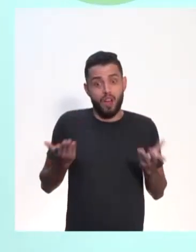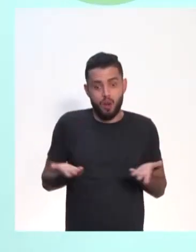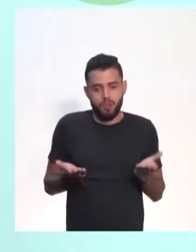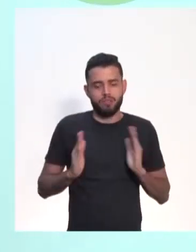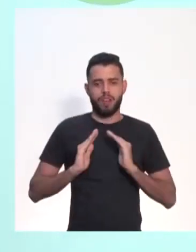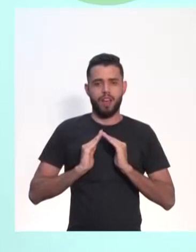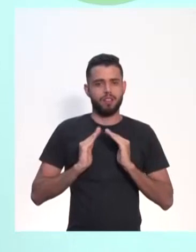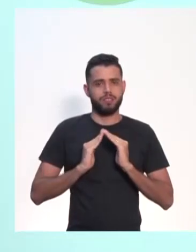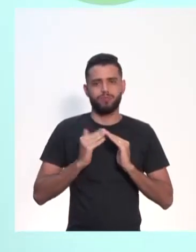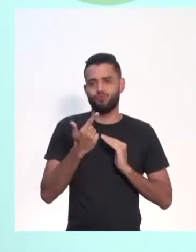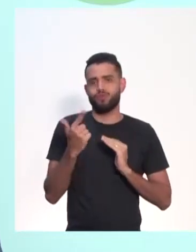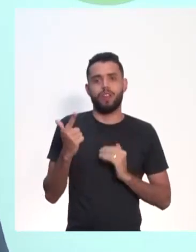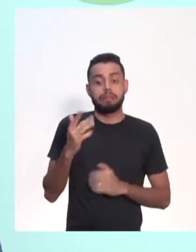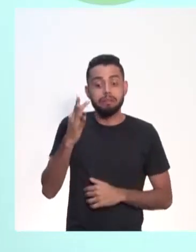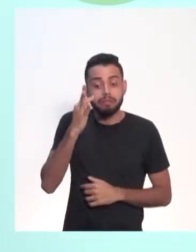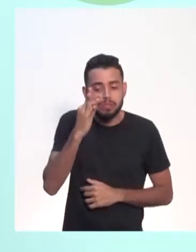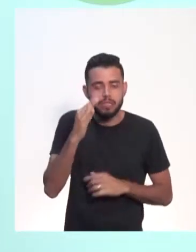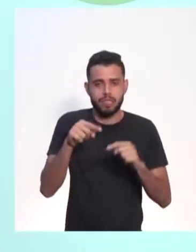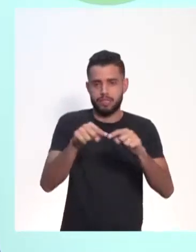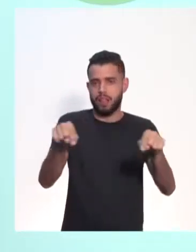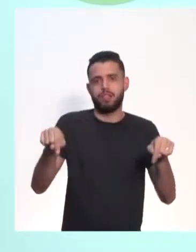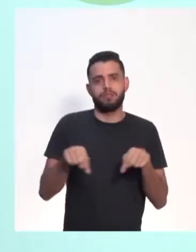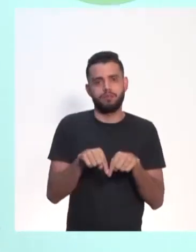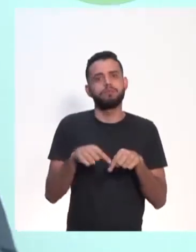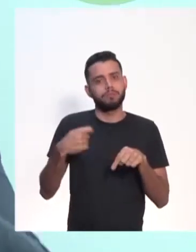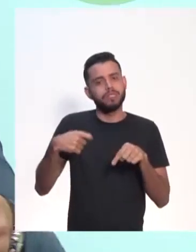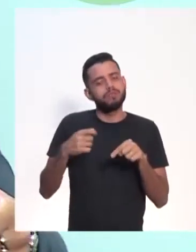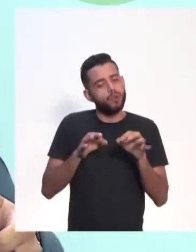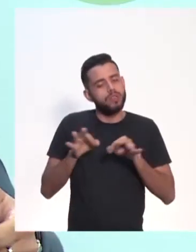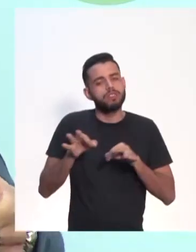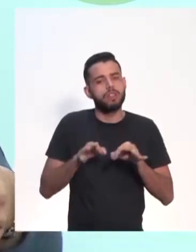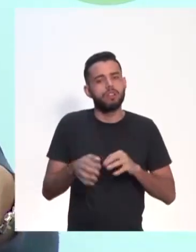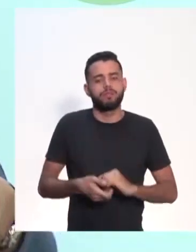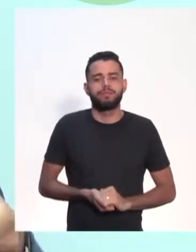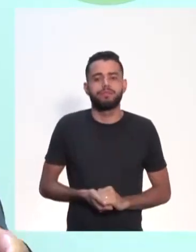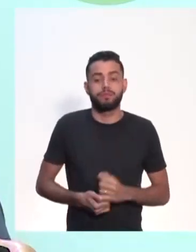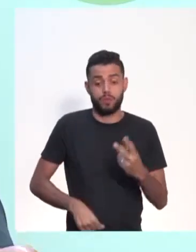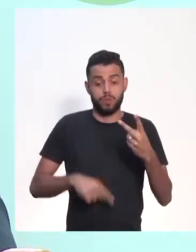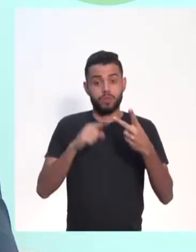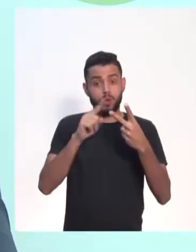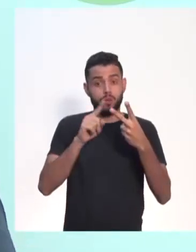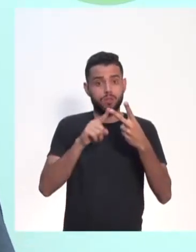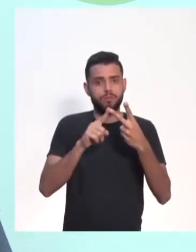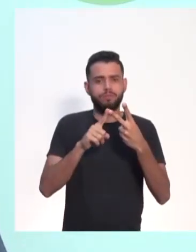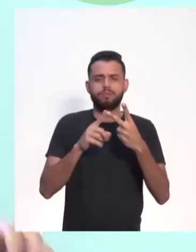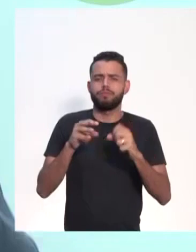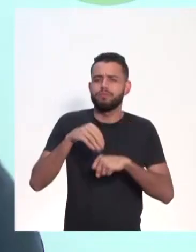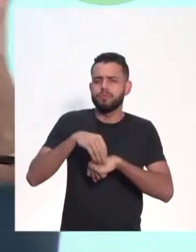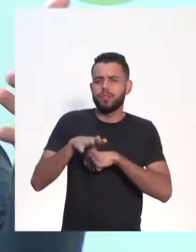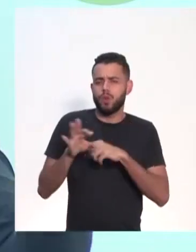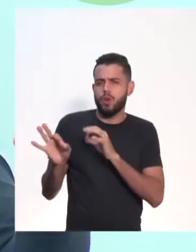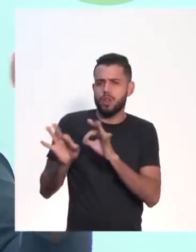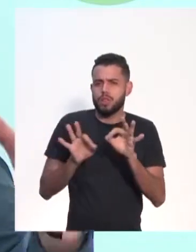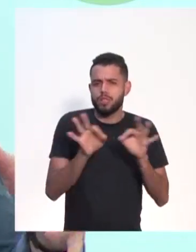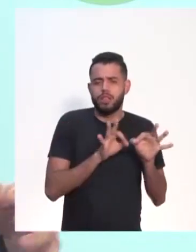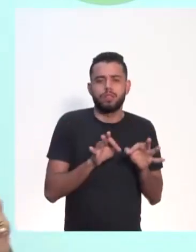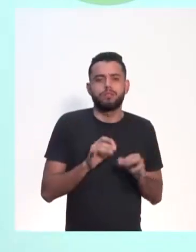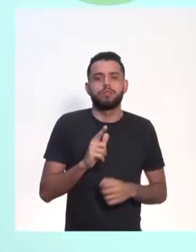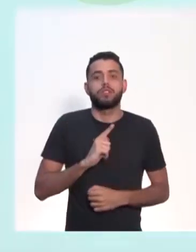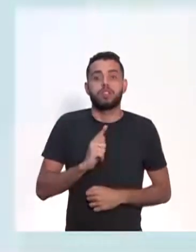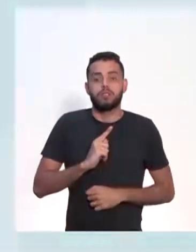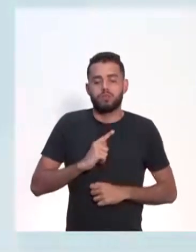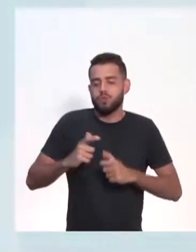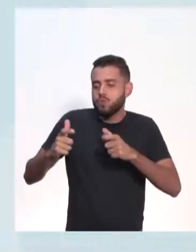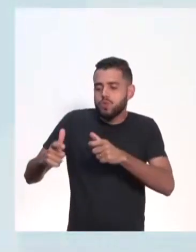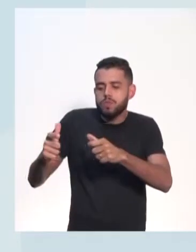em casa. Segundo ponto importante, que é dica para a gente se organizar. A gente tem a organização do espaço e do